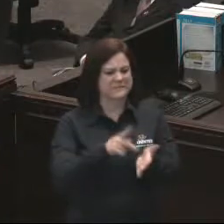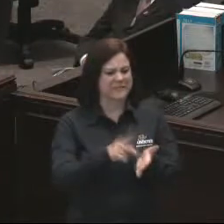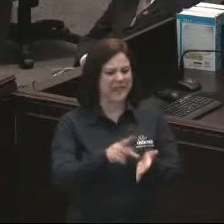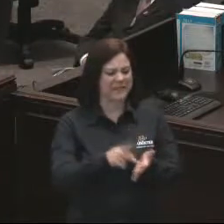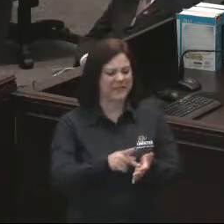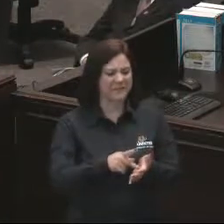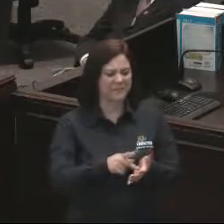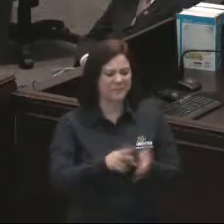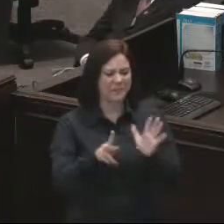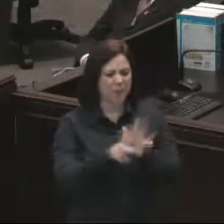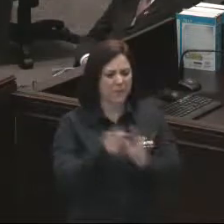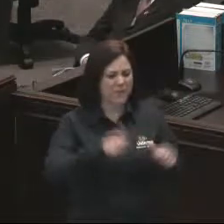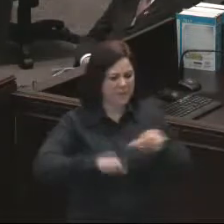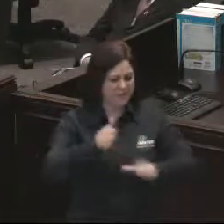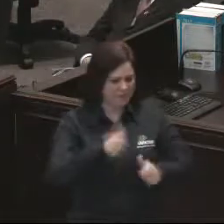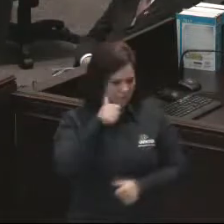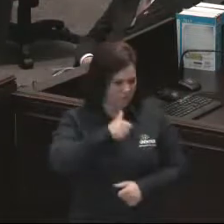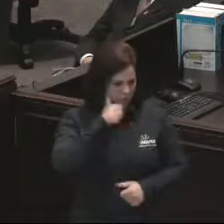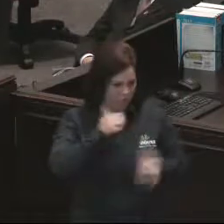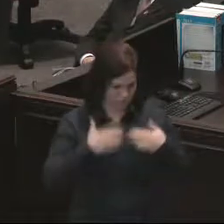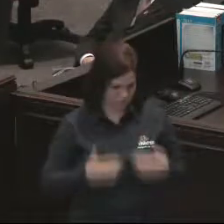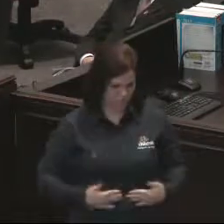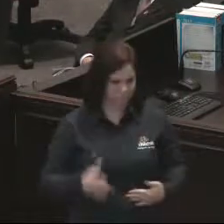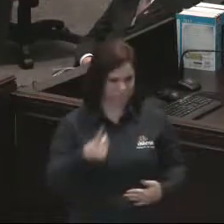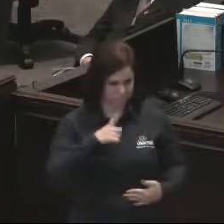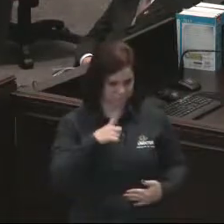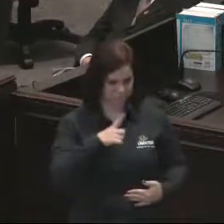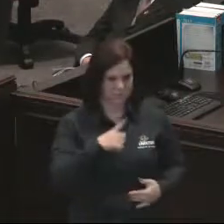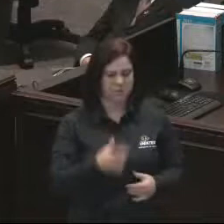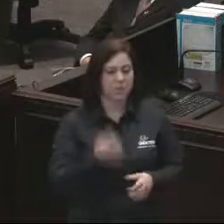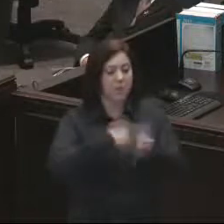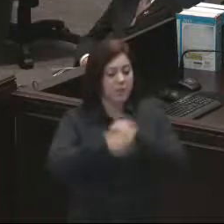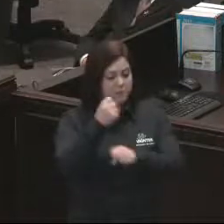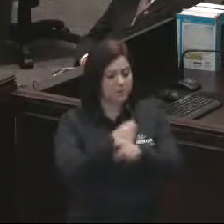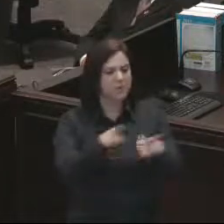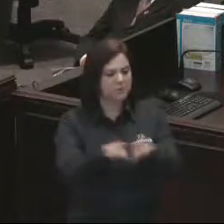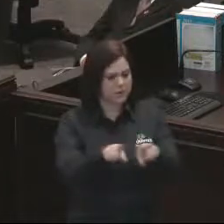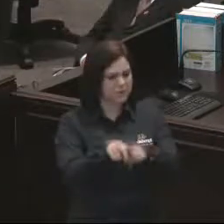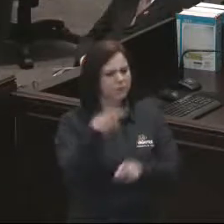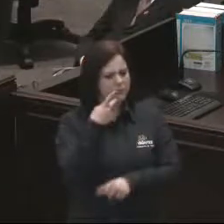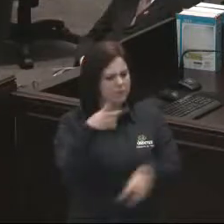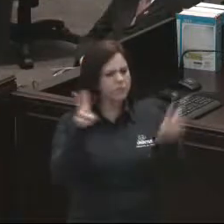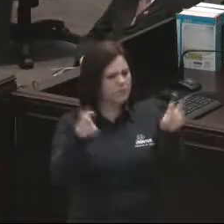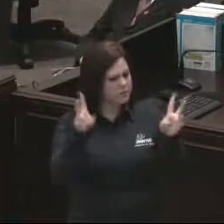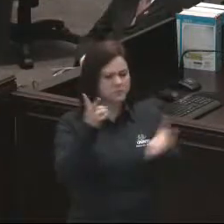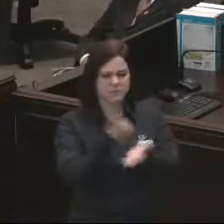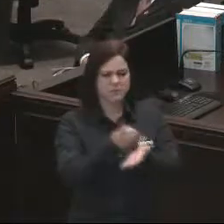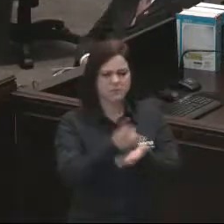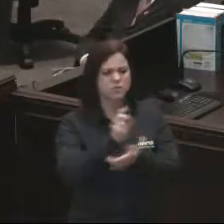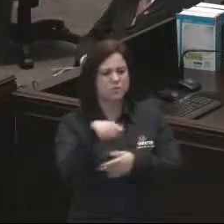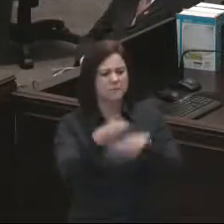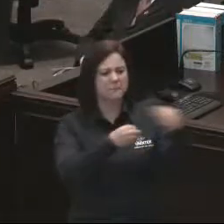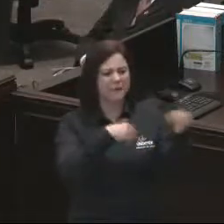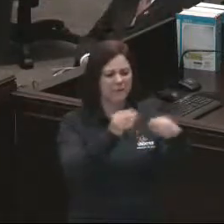feminino presente no meio ambiente. O ano passado também foi falado sobre o bisfenol A, que é dos plásticos, também